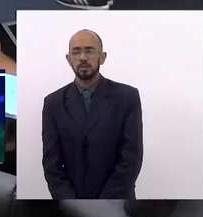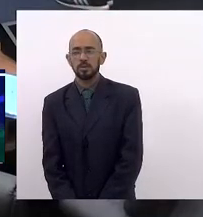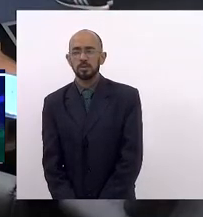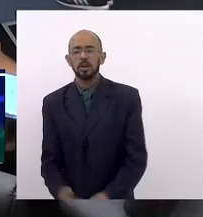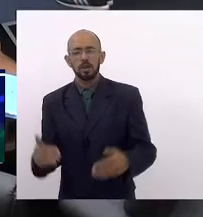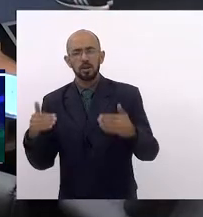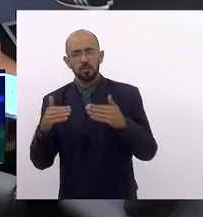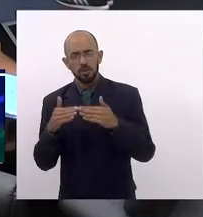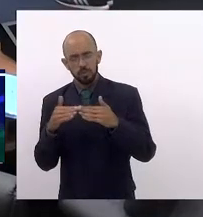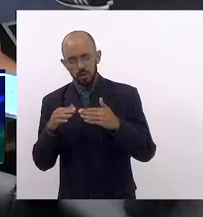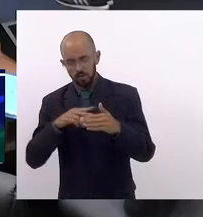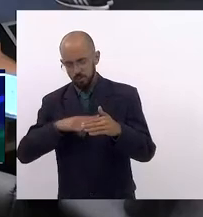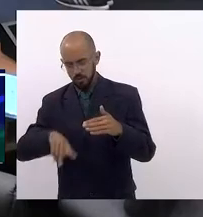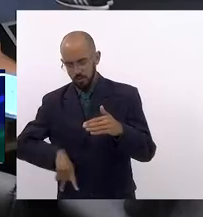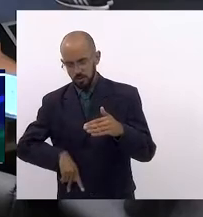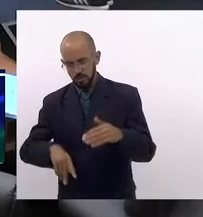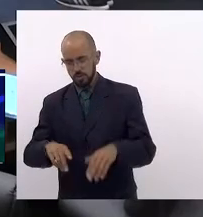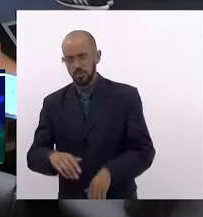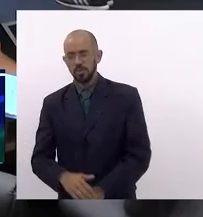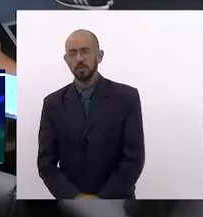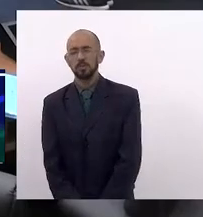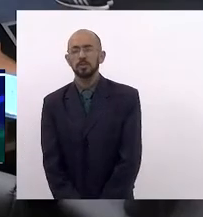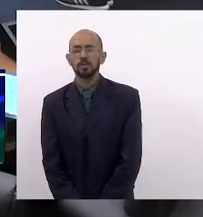parecer favorável presidente